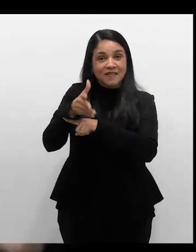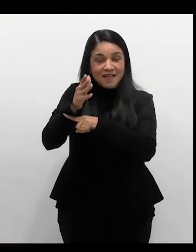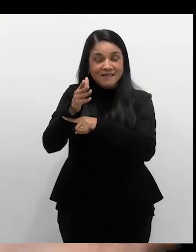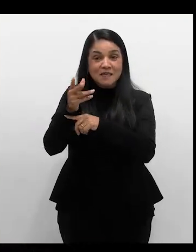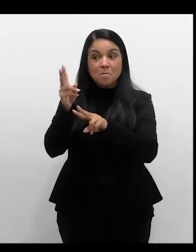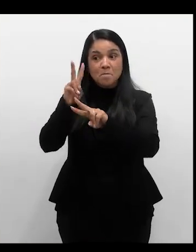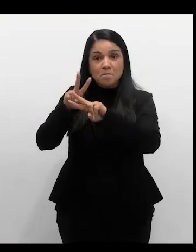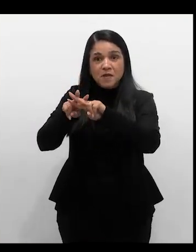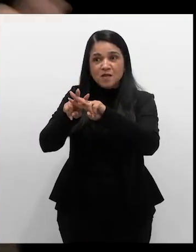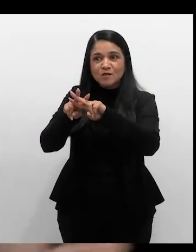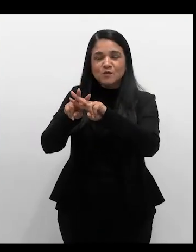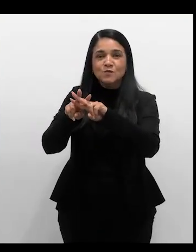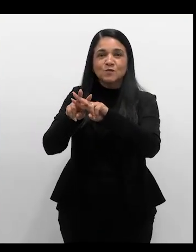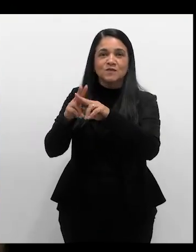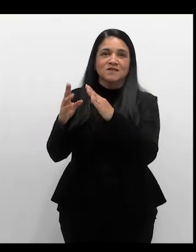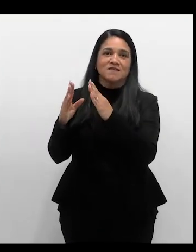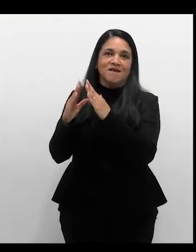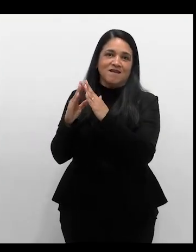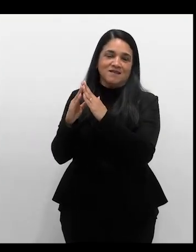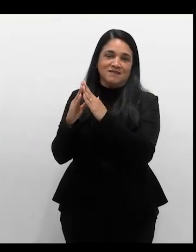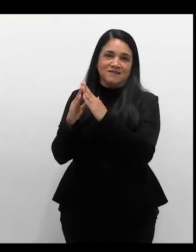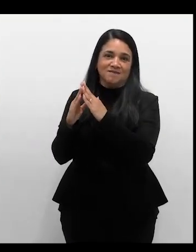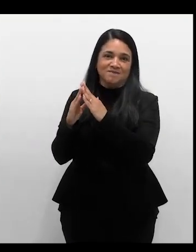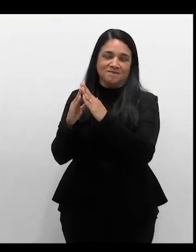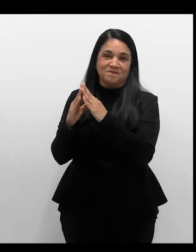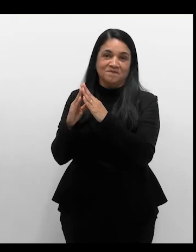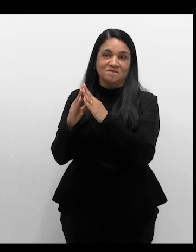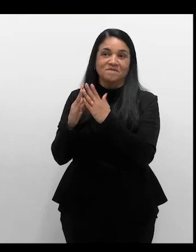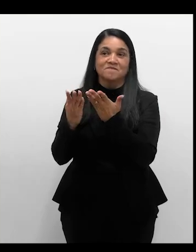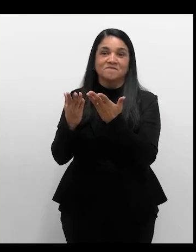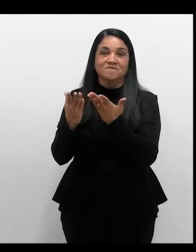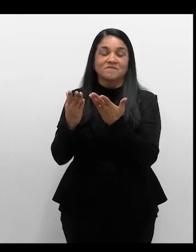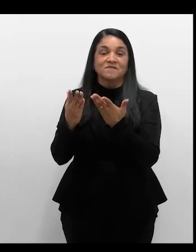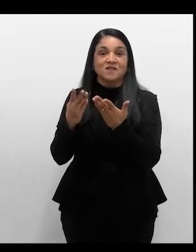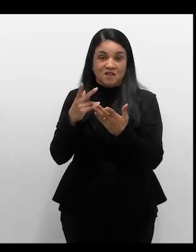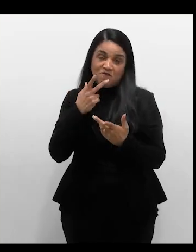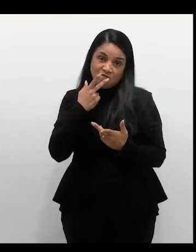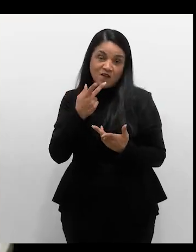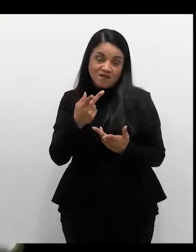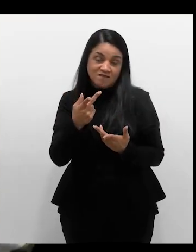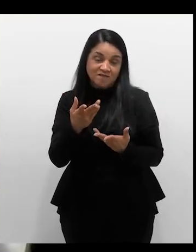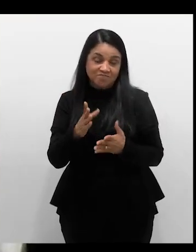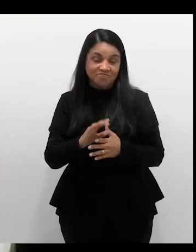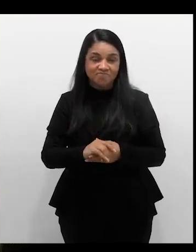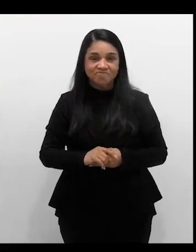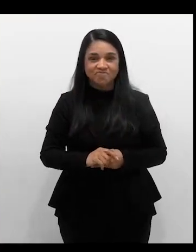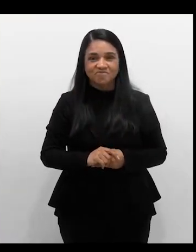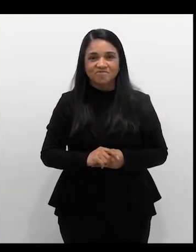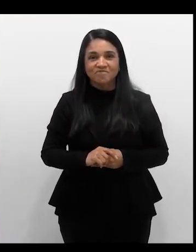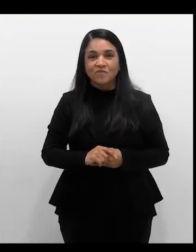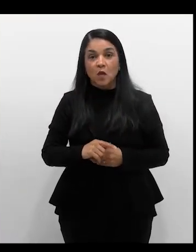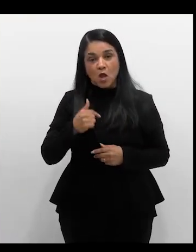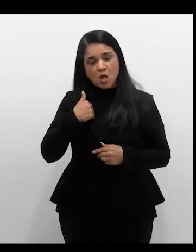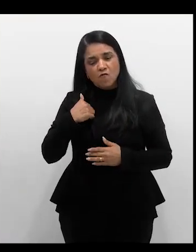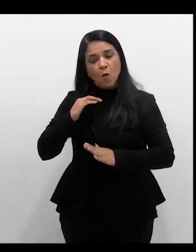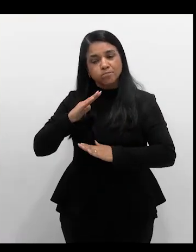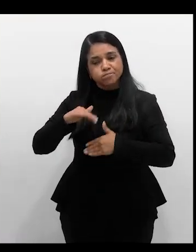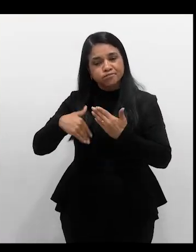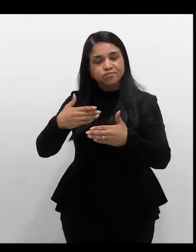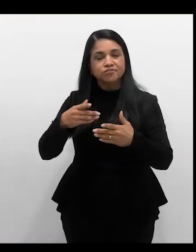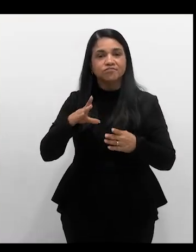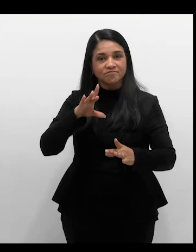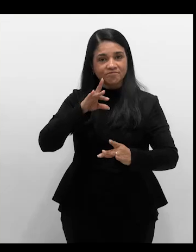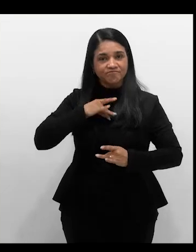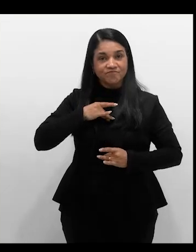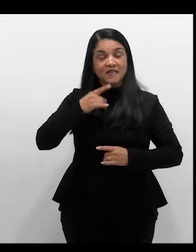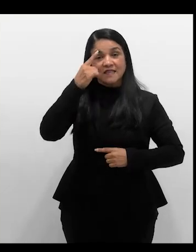esse homem preso dentro de casa, reivindicando as coisas dele, né? Ele diria isso. Então, assim, eu vou construindo